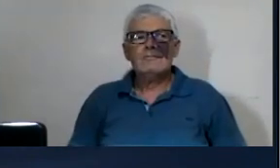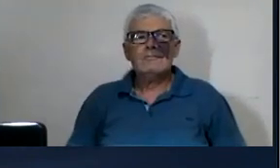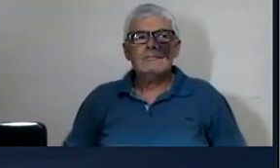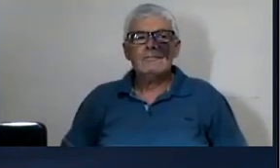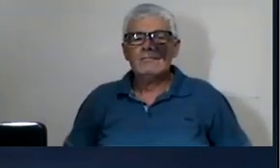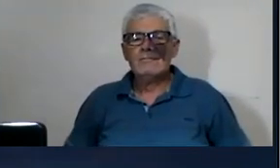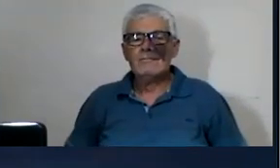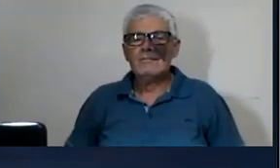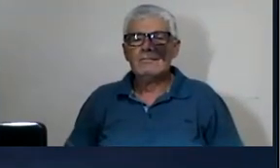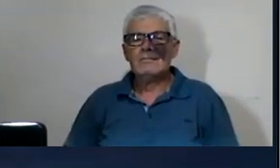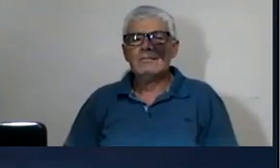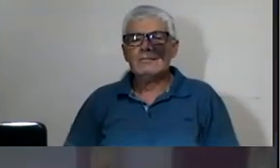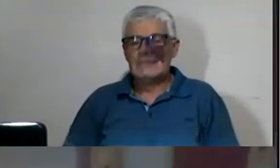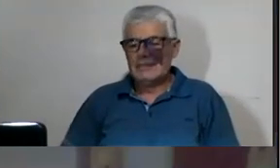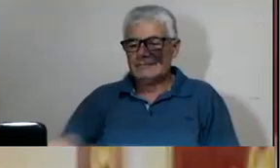aguento.